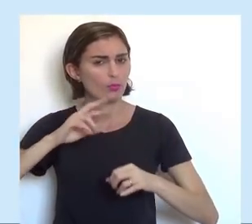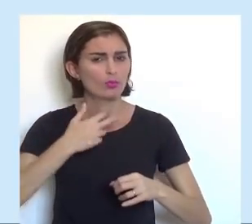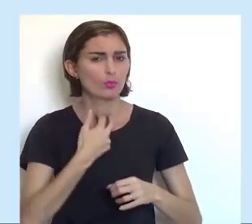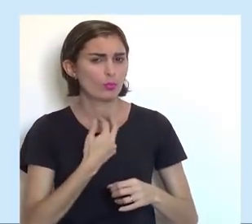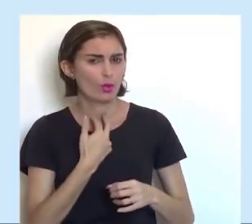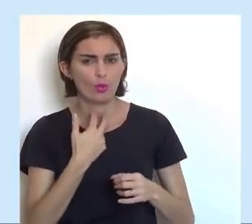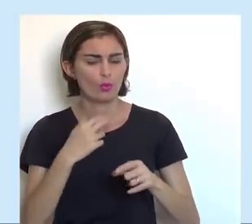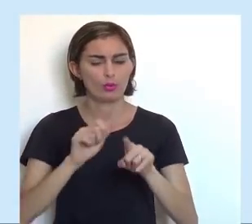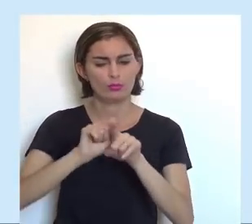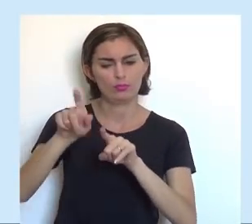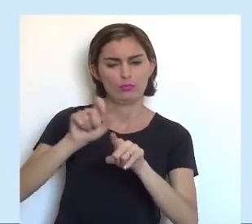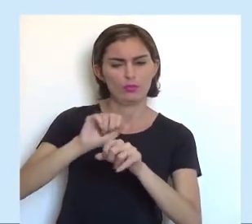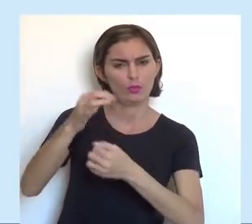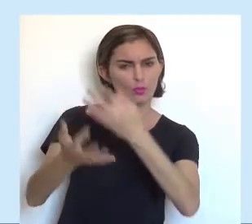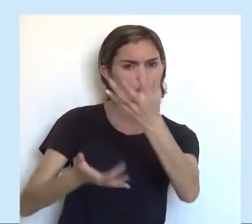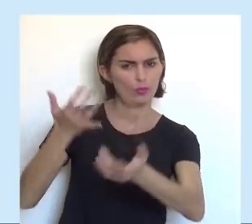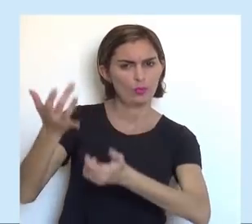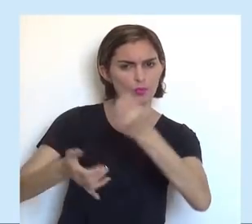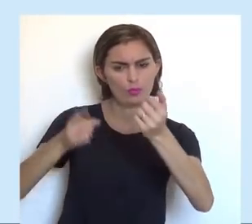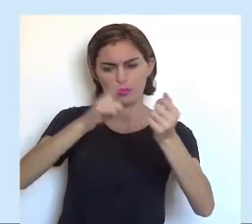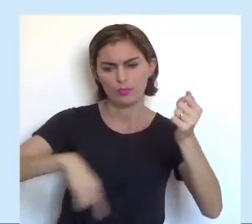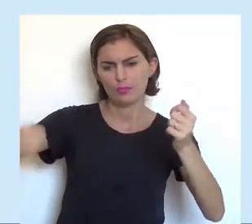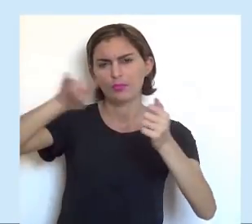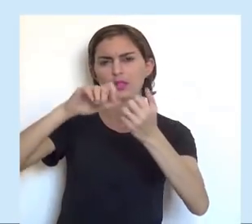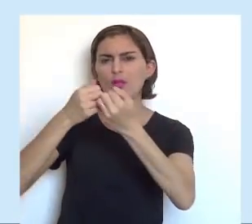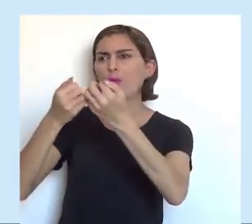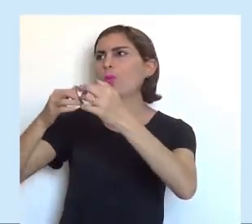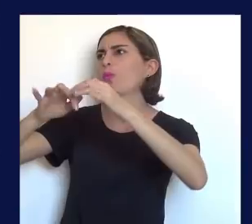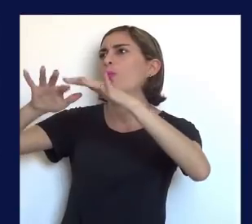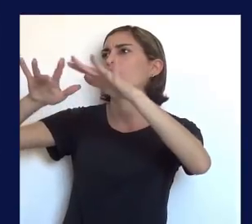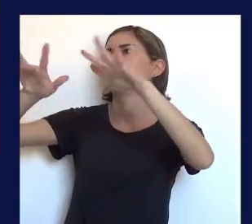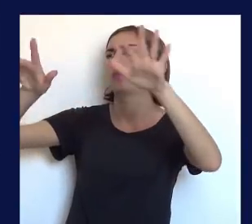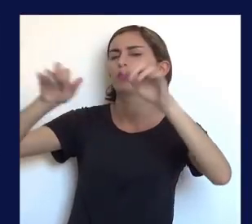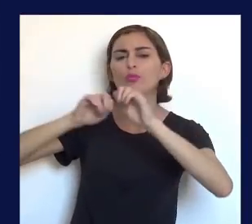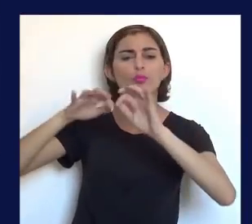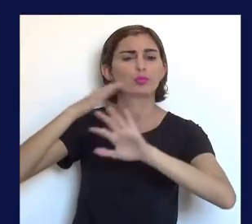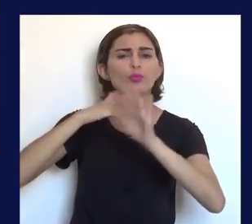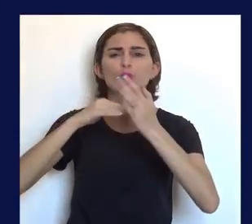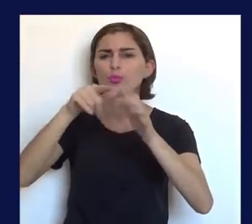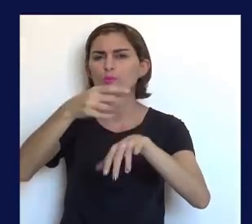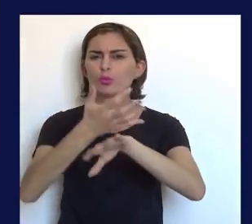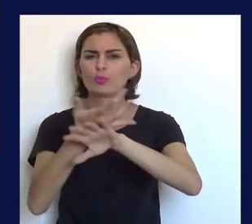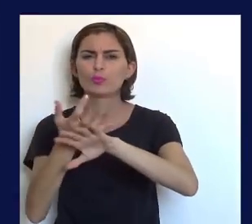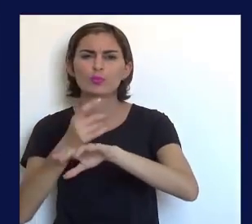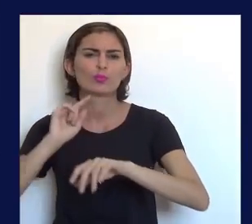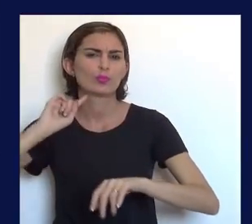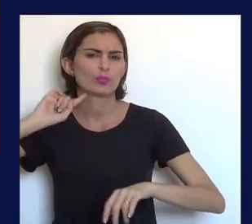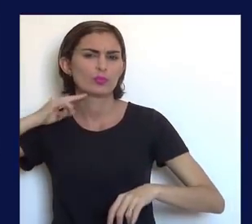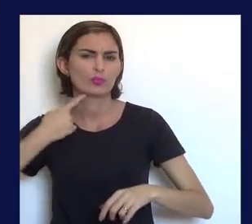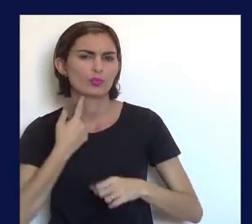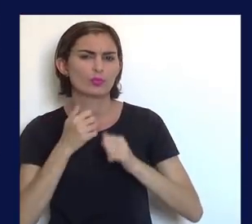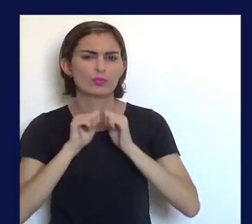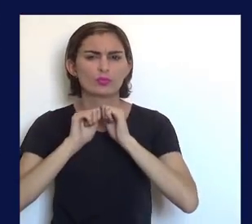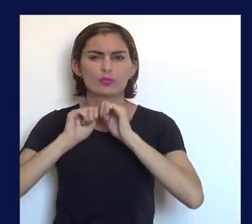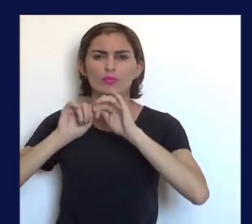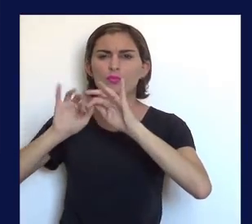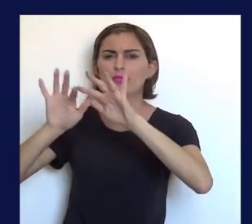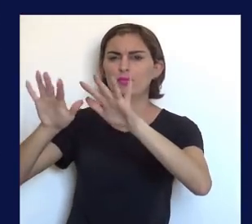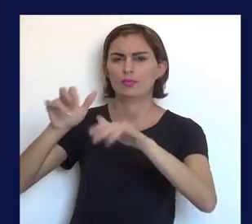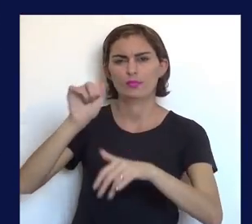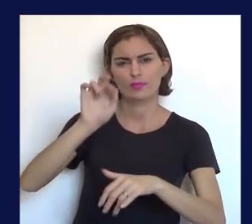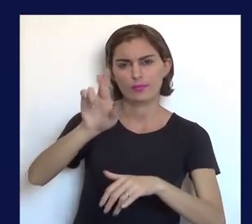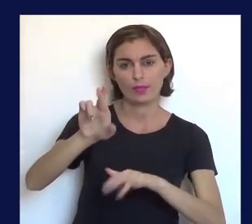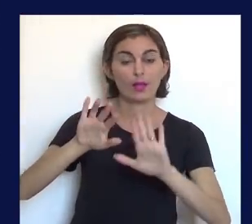não se deve queimar pneu ao ar livre, jamais, porque libera toda essa toxicidade para o nosso ar